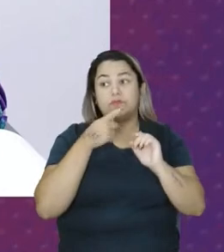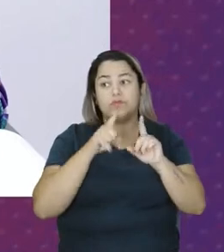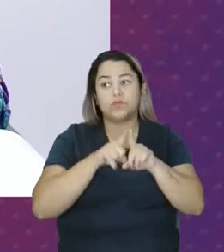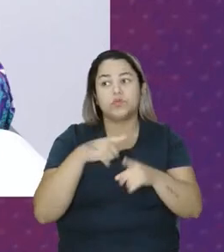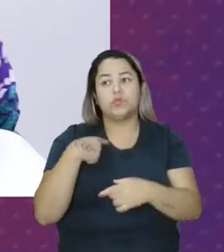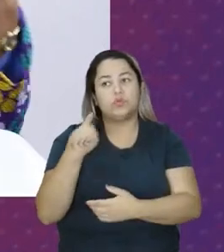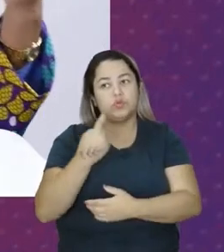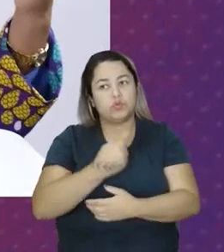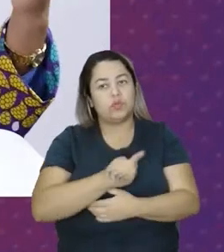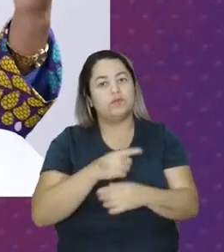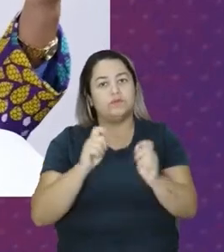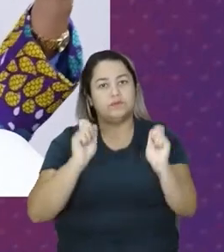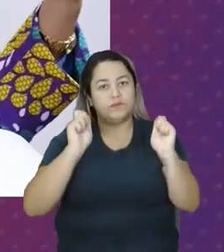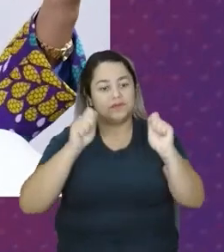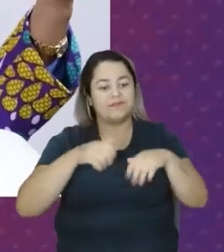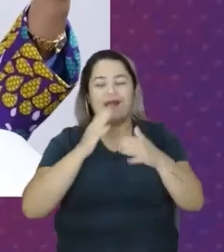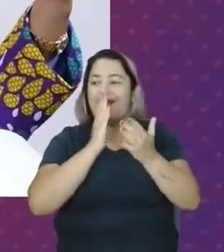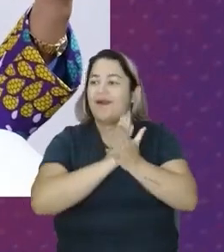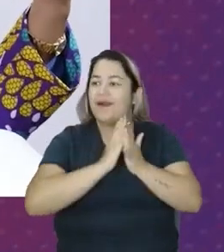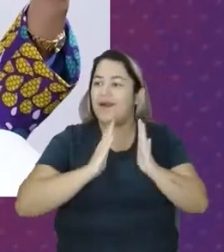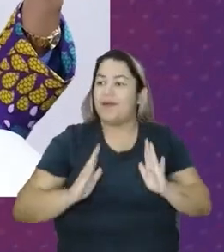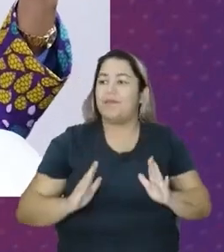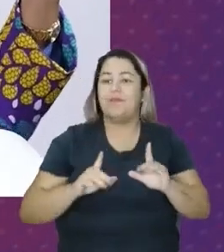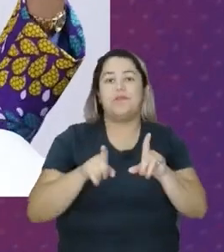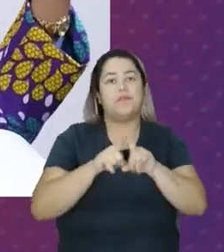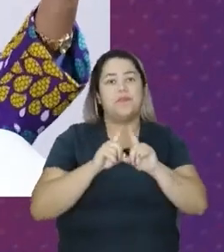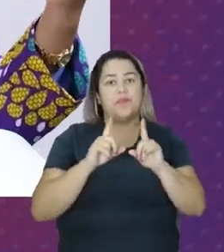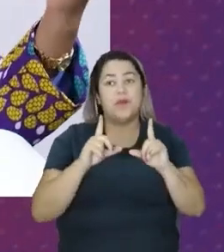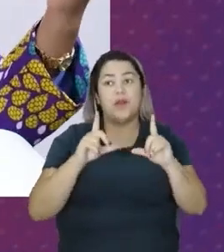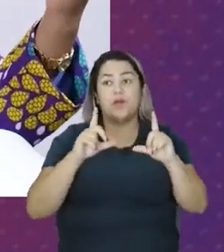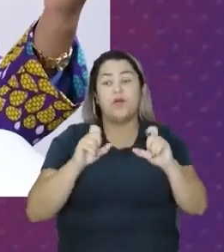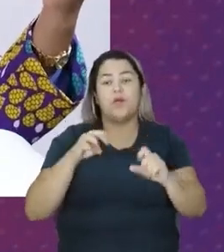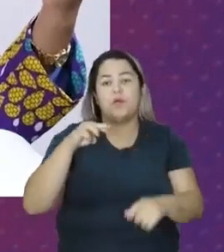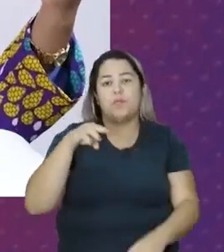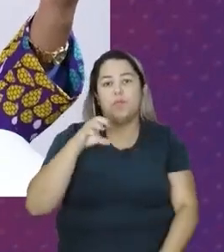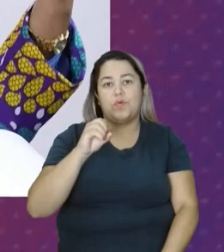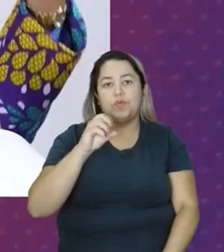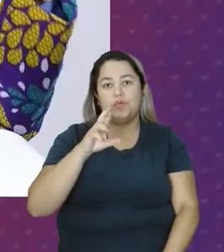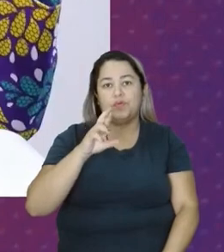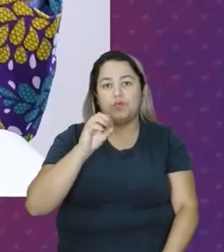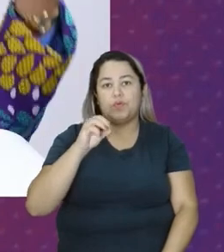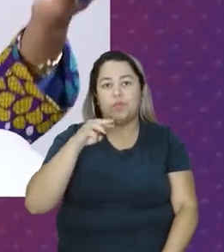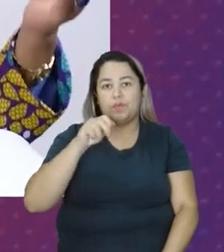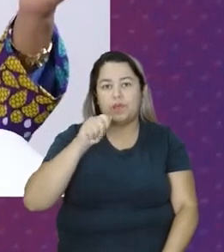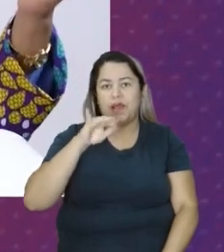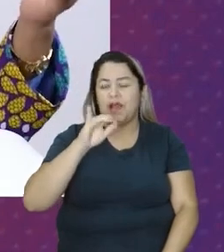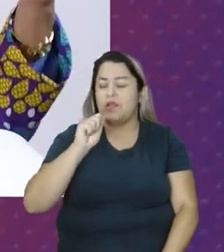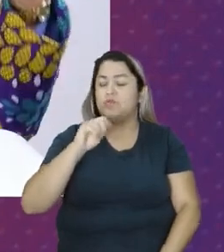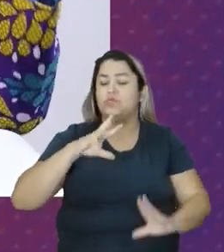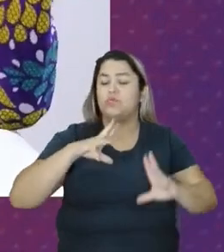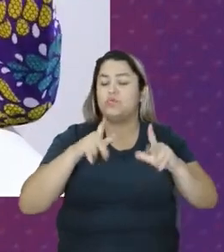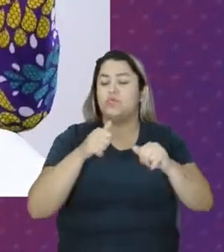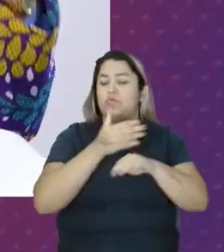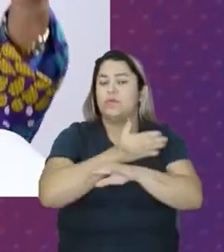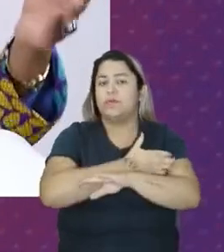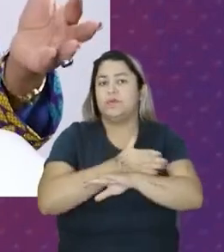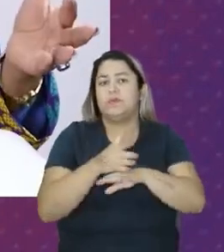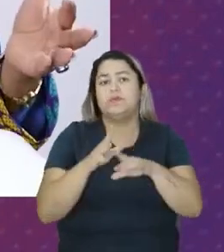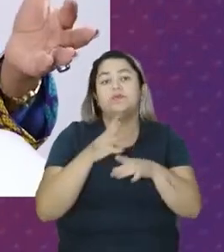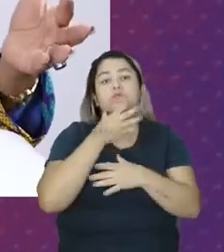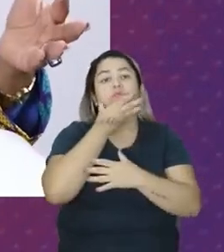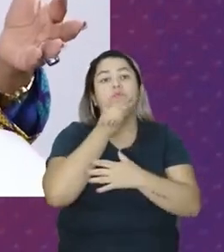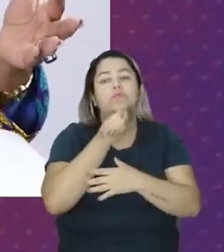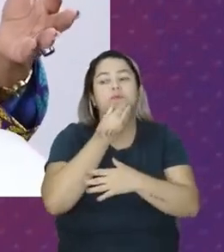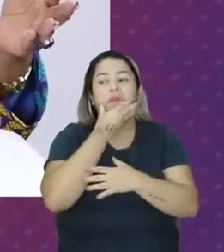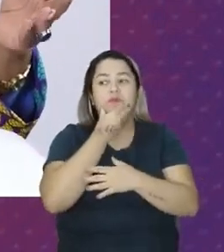nós precisamos acabar com aquela fotografia monocromática, né, toda branca e toda